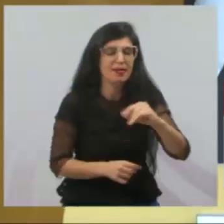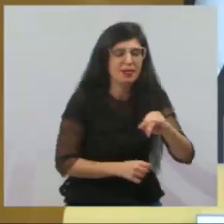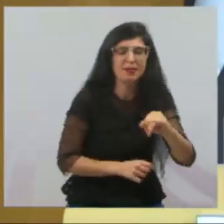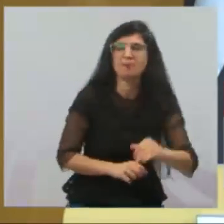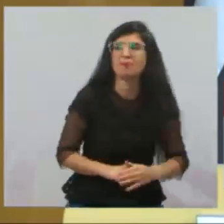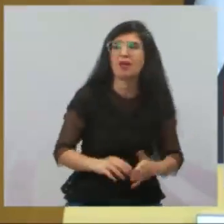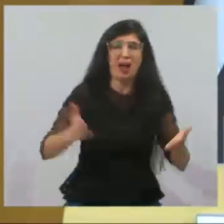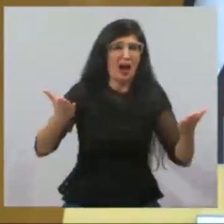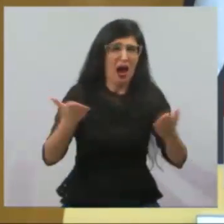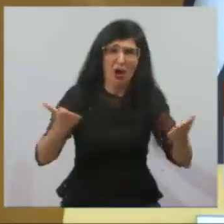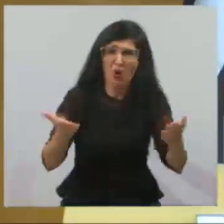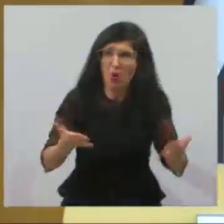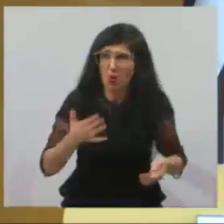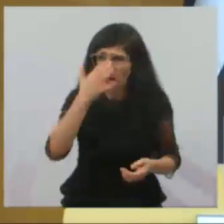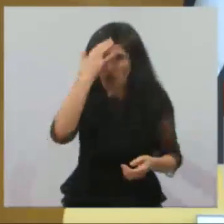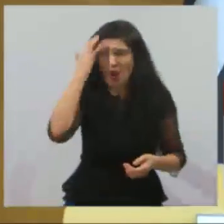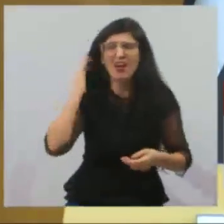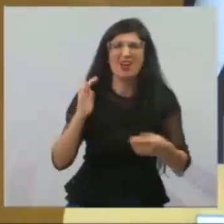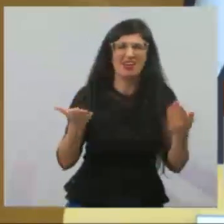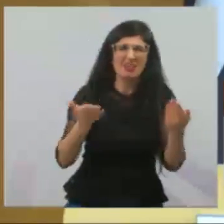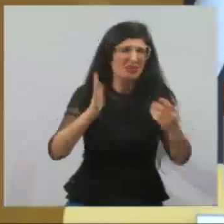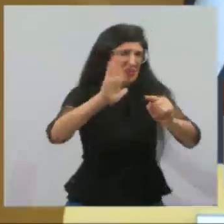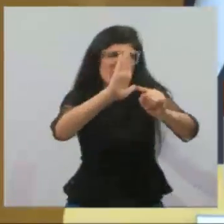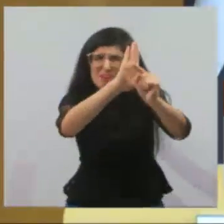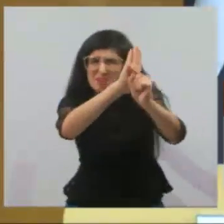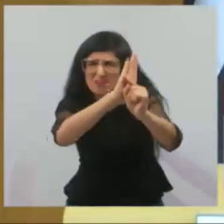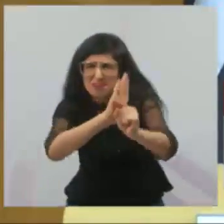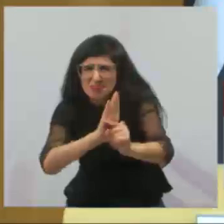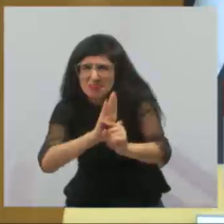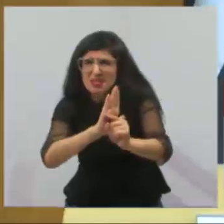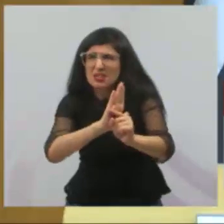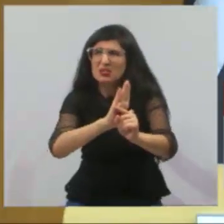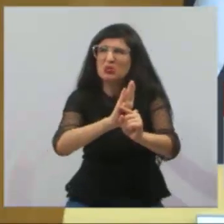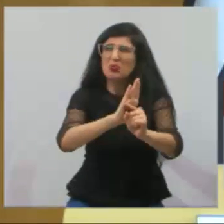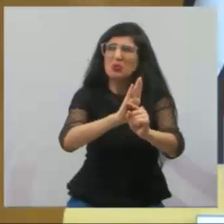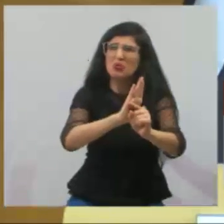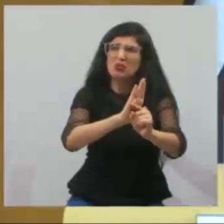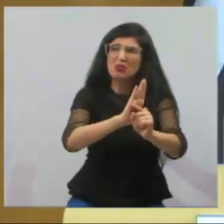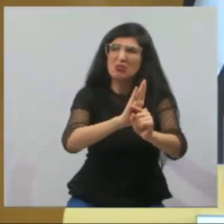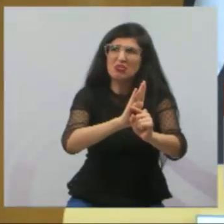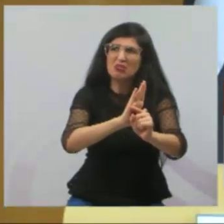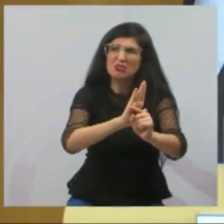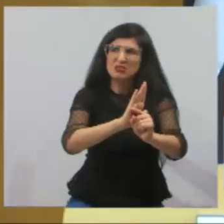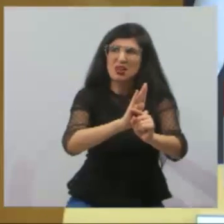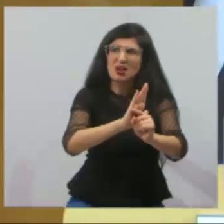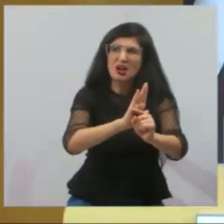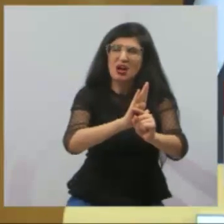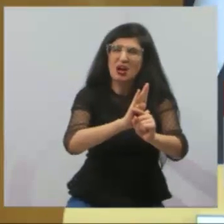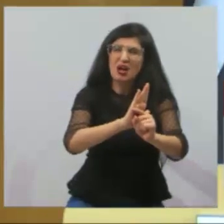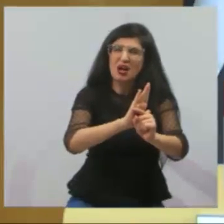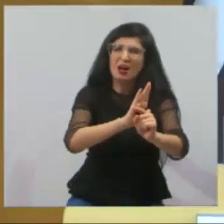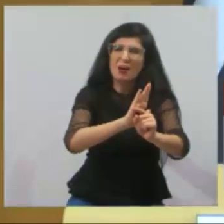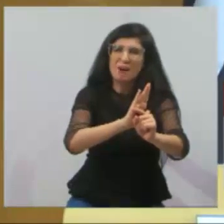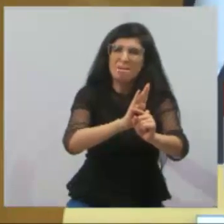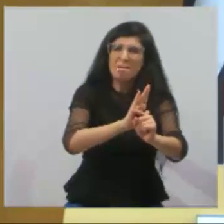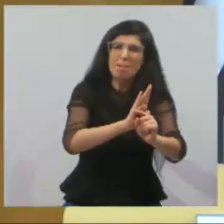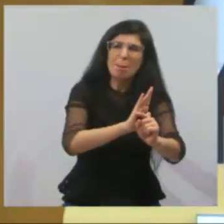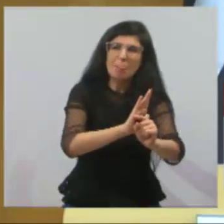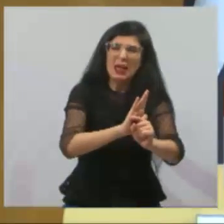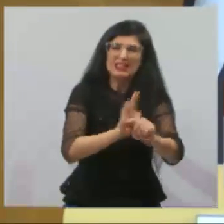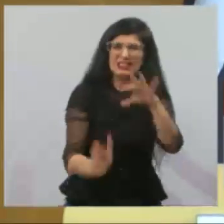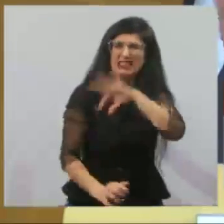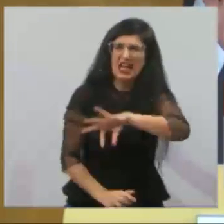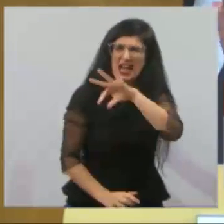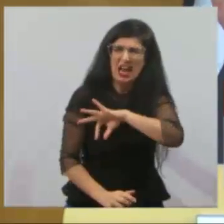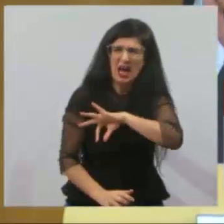E agora vem a questão de desconto, de aumento na alíquota do servidor. No instantinho vai o